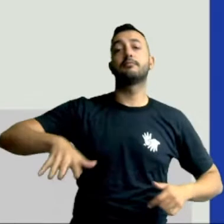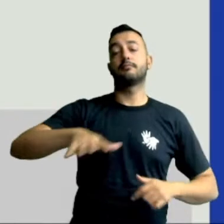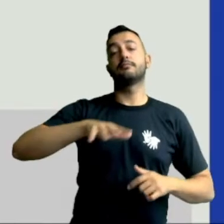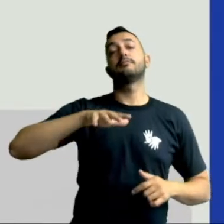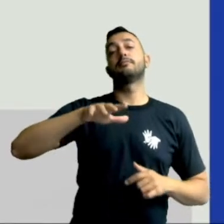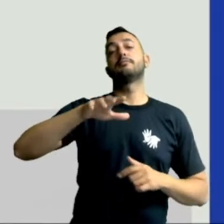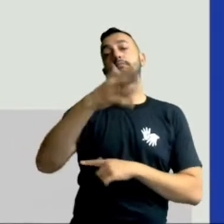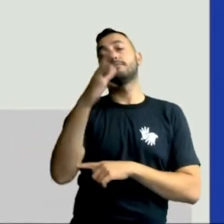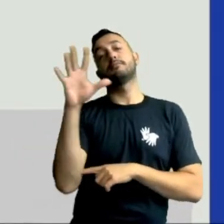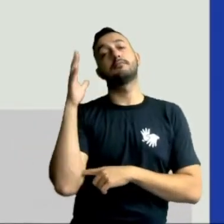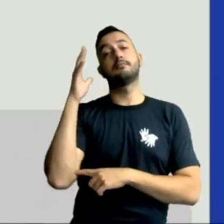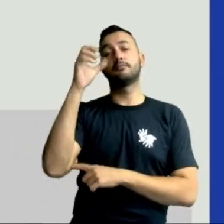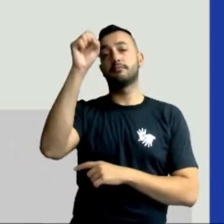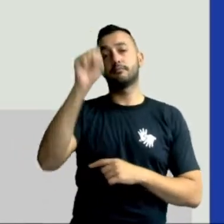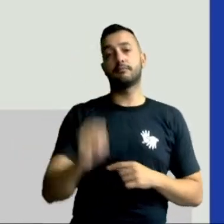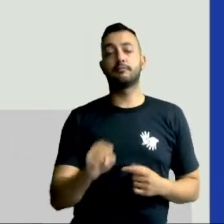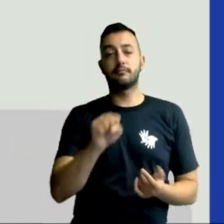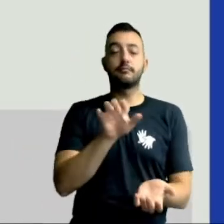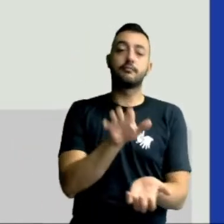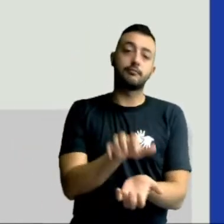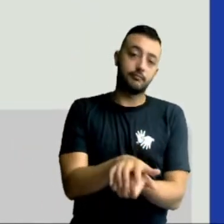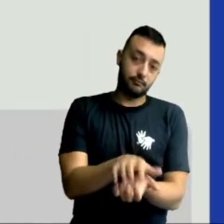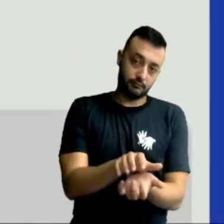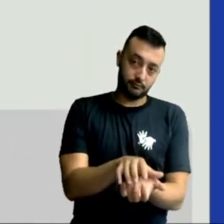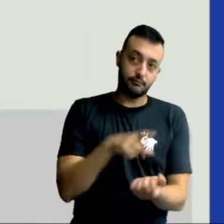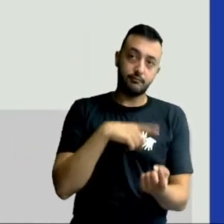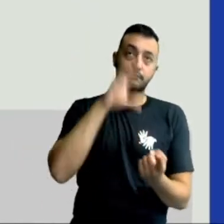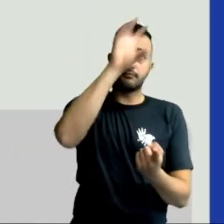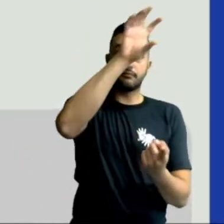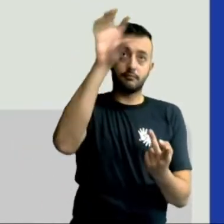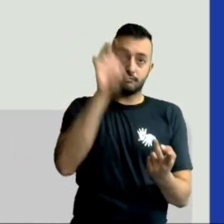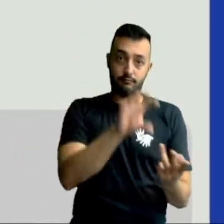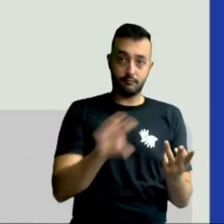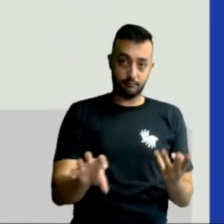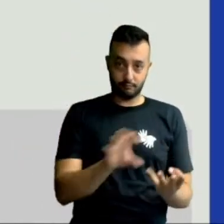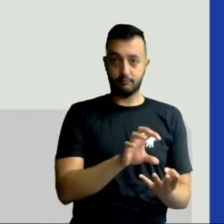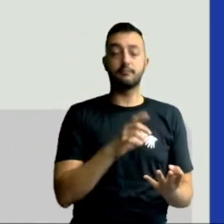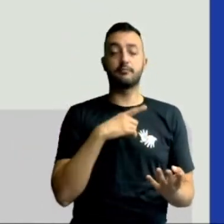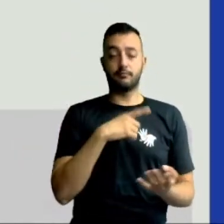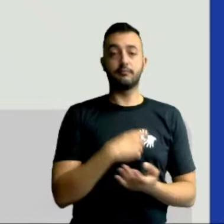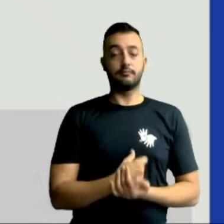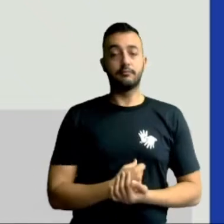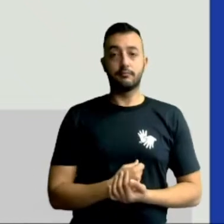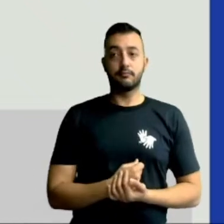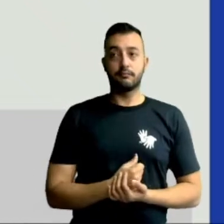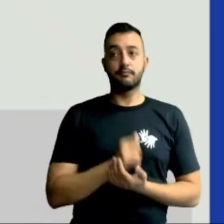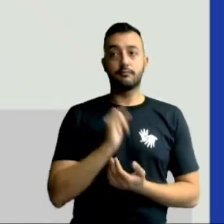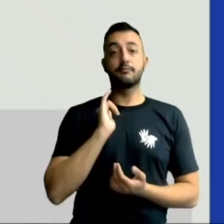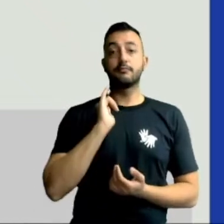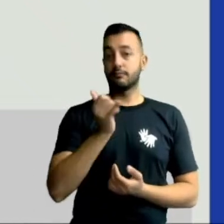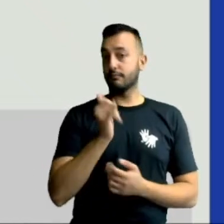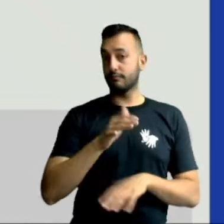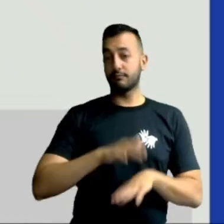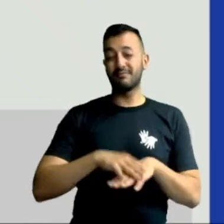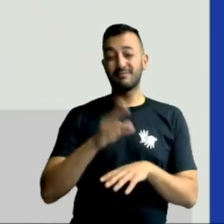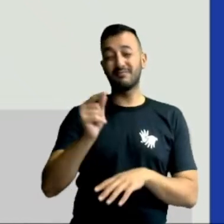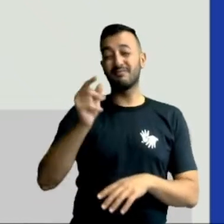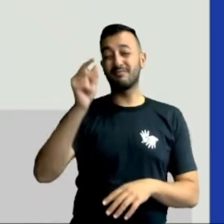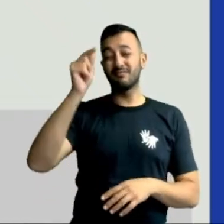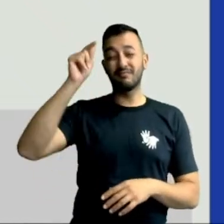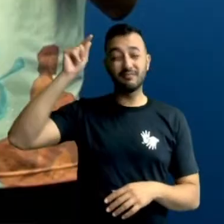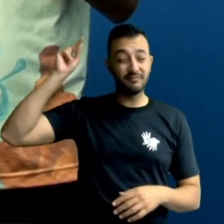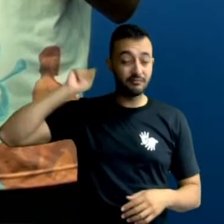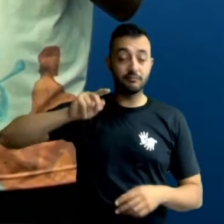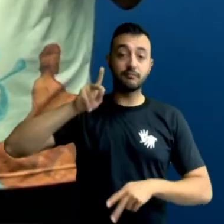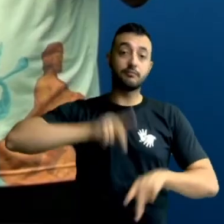Mata Sul. Pernambuco, ele é dividido em diferentes mesorregiões, tá bem? A notícia mais longínqua que se tem